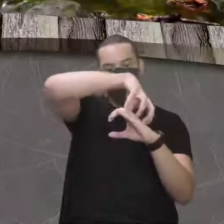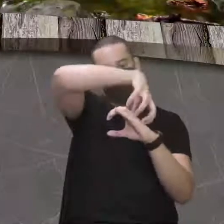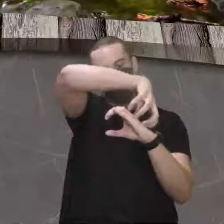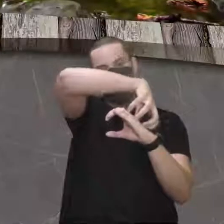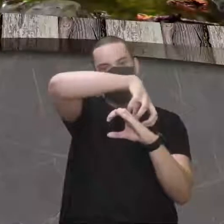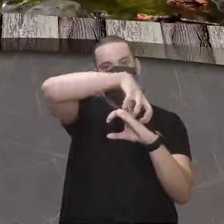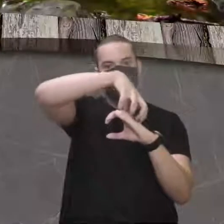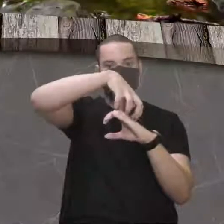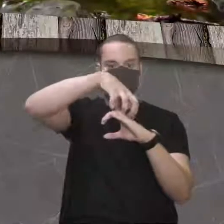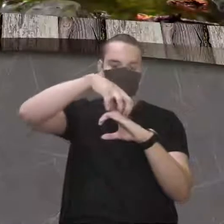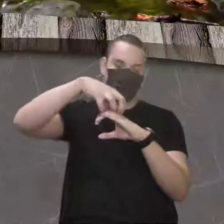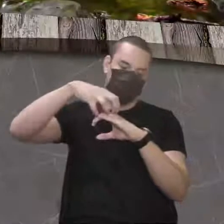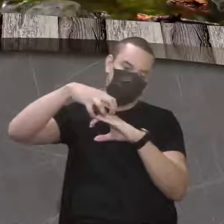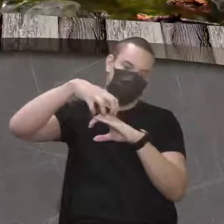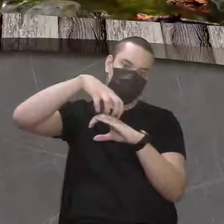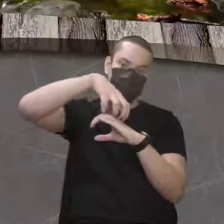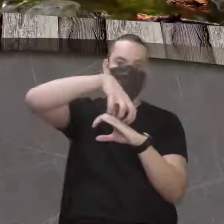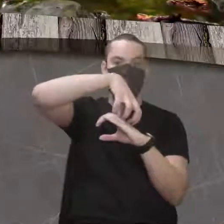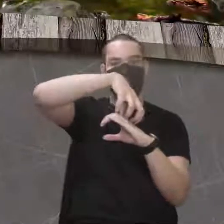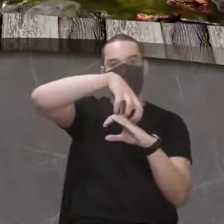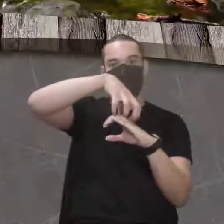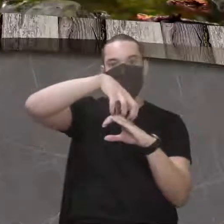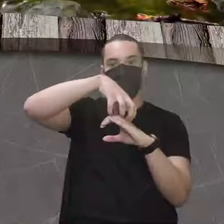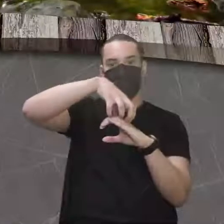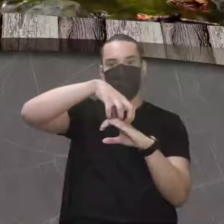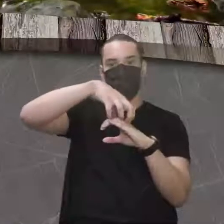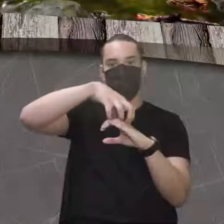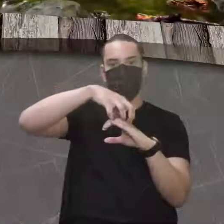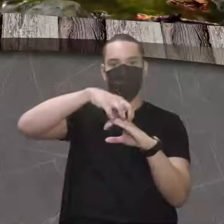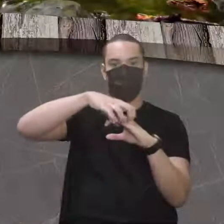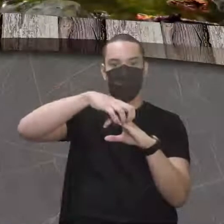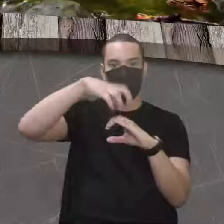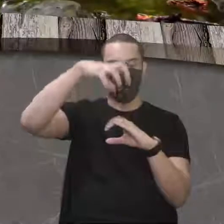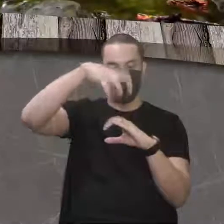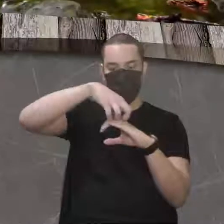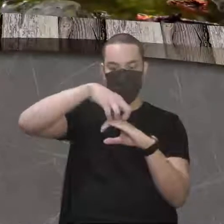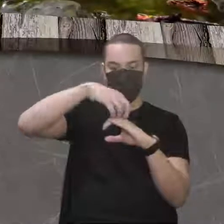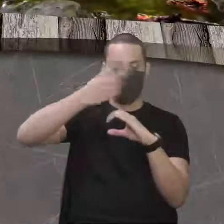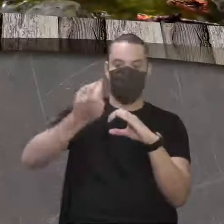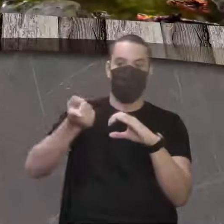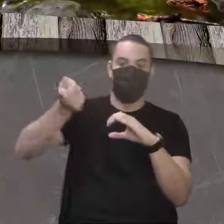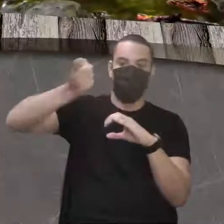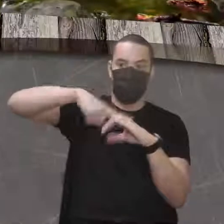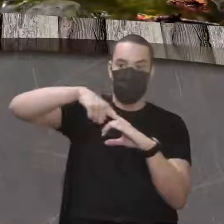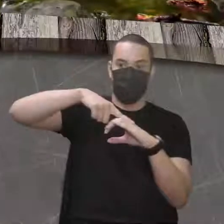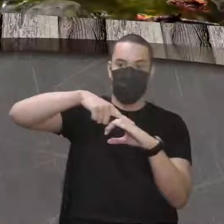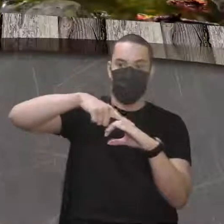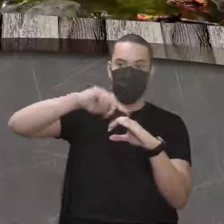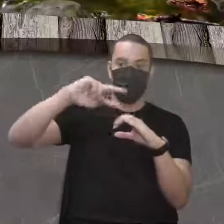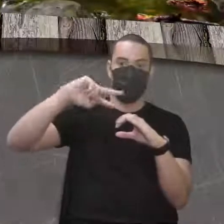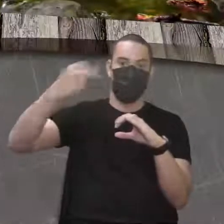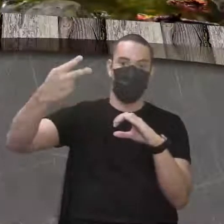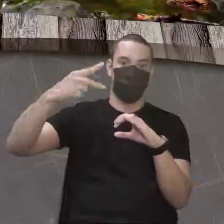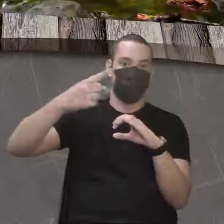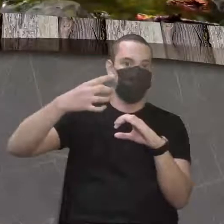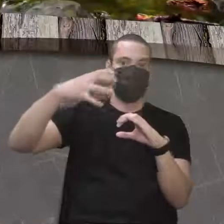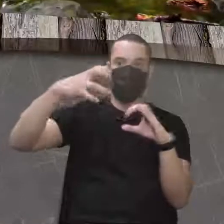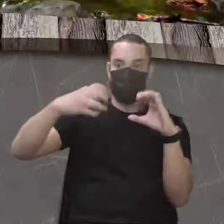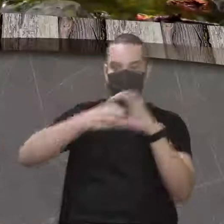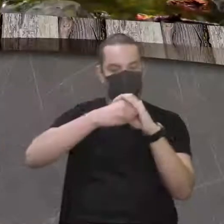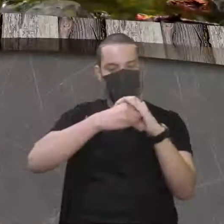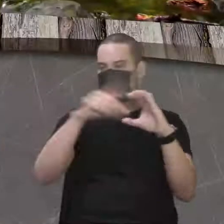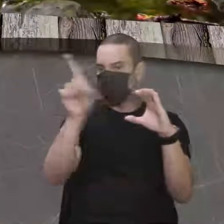ele faz? Lá no pertozinho do pescoço, ele introduz o material genético dele. Ele não entra